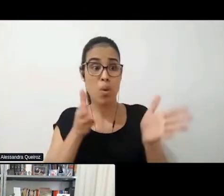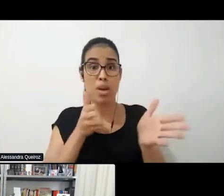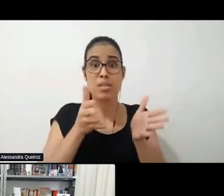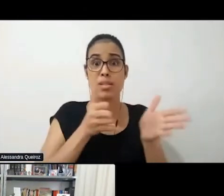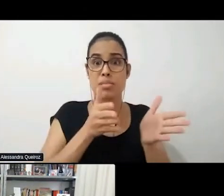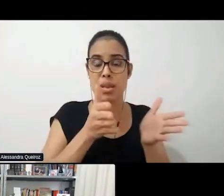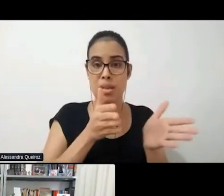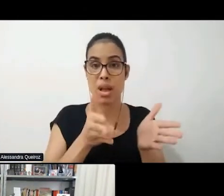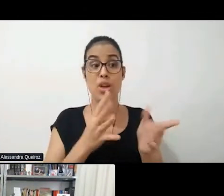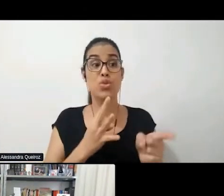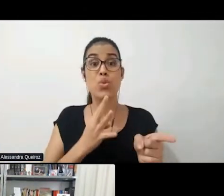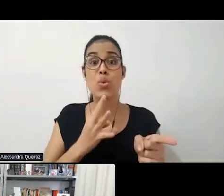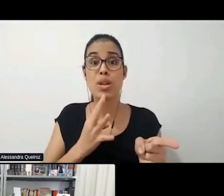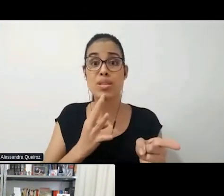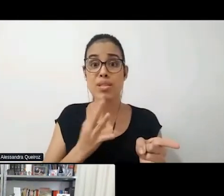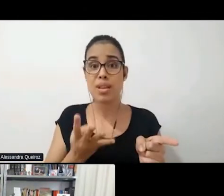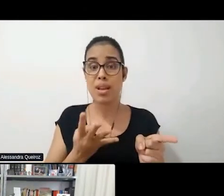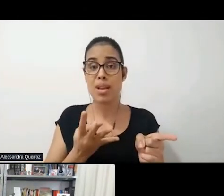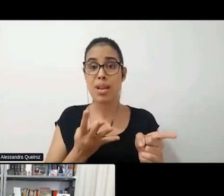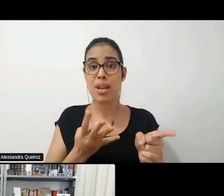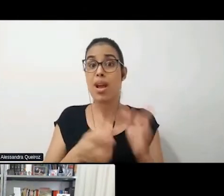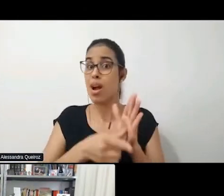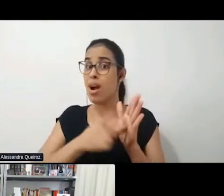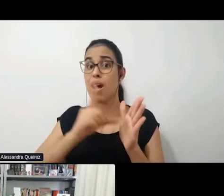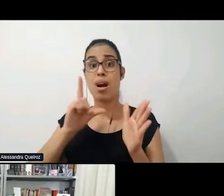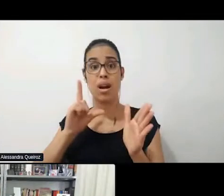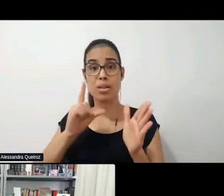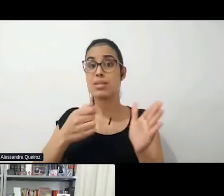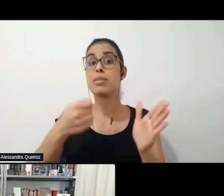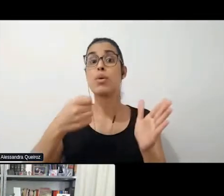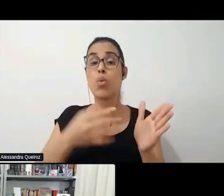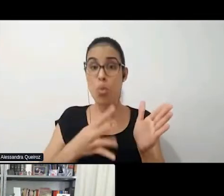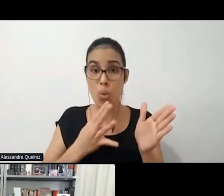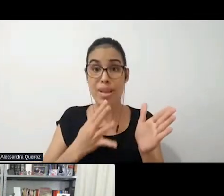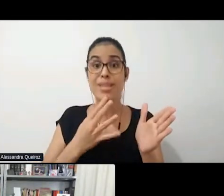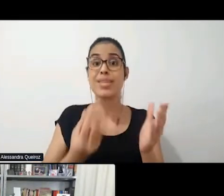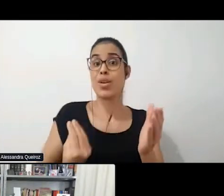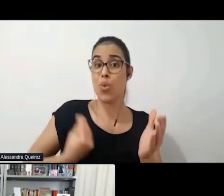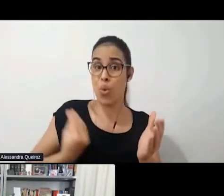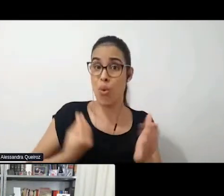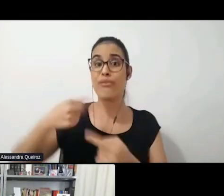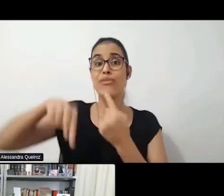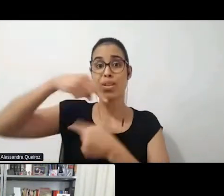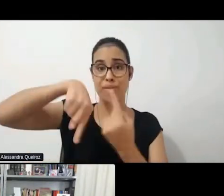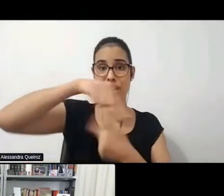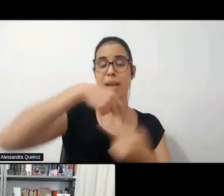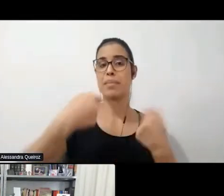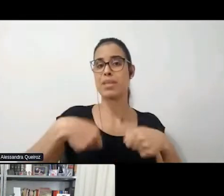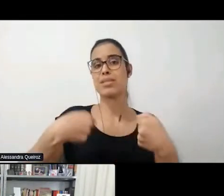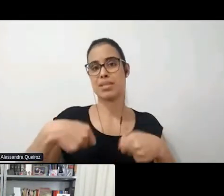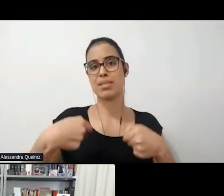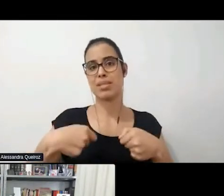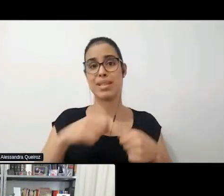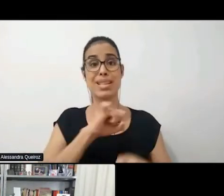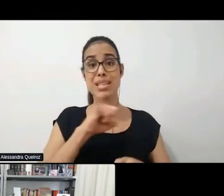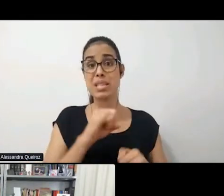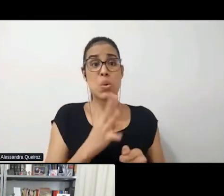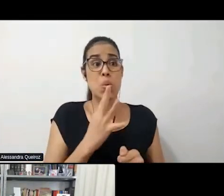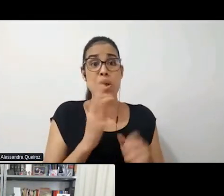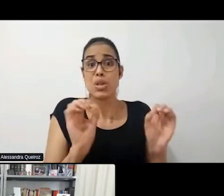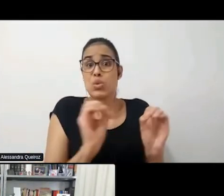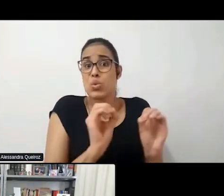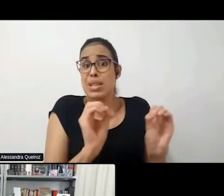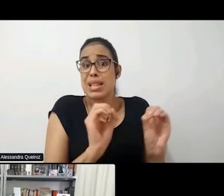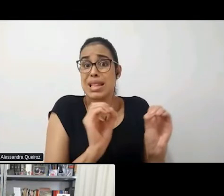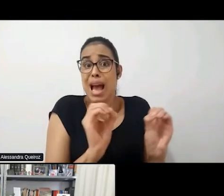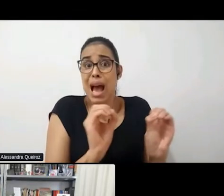enxergar os problemas se eu não convivo com a diversidade no meu dia a dia? Se eu não convivo com a inclusão? Se